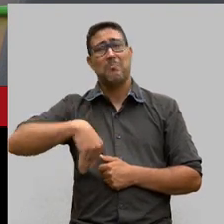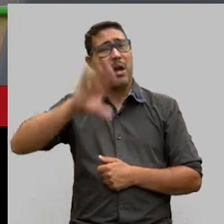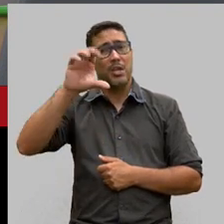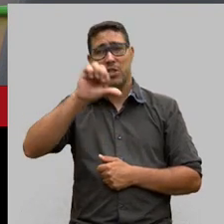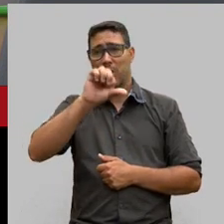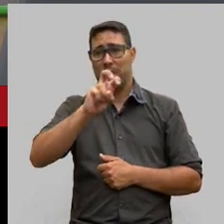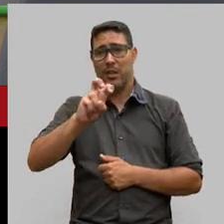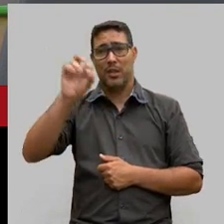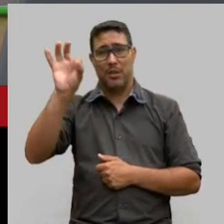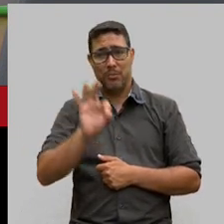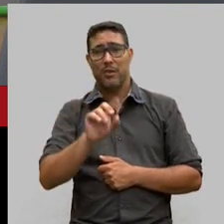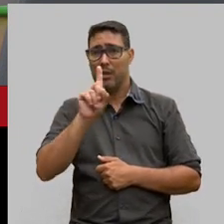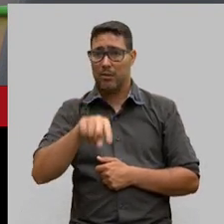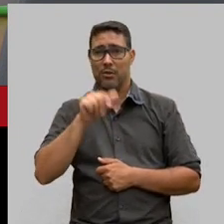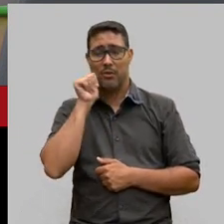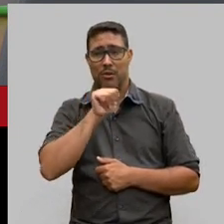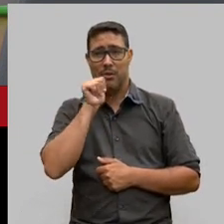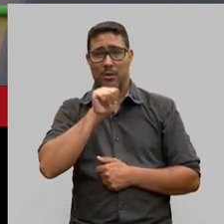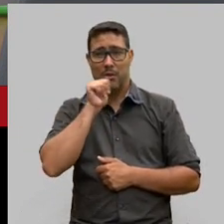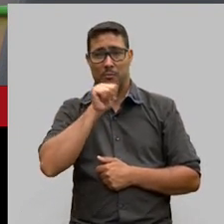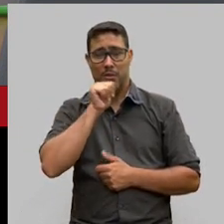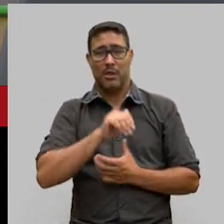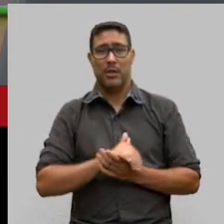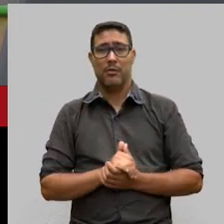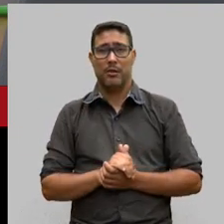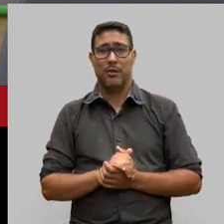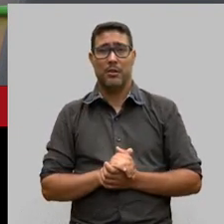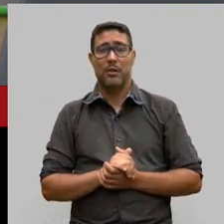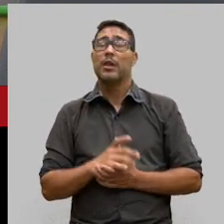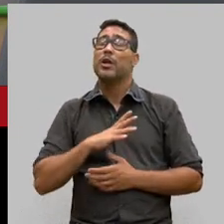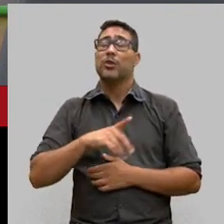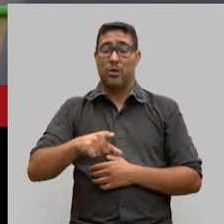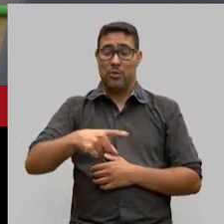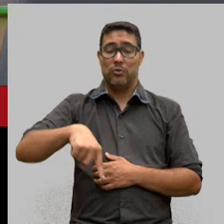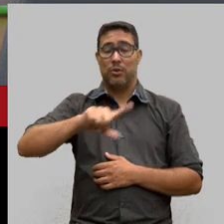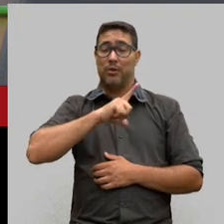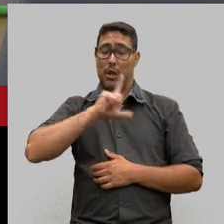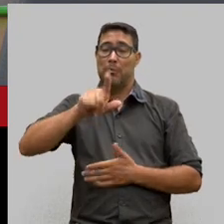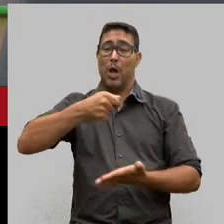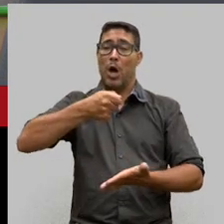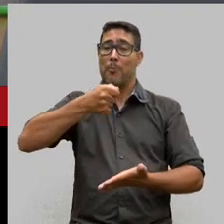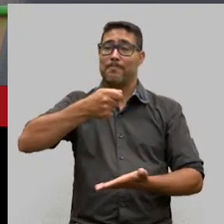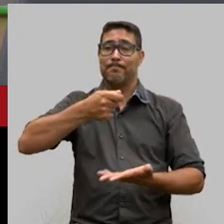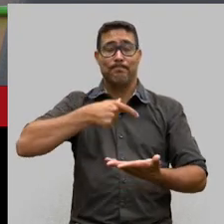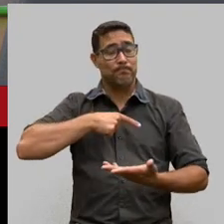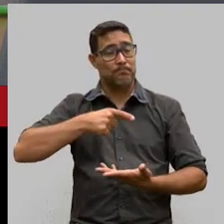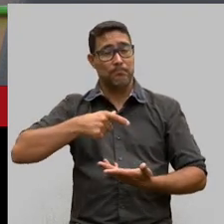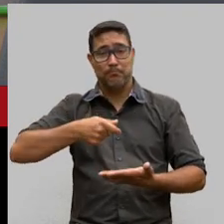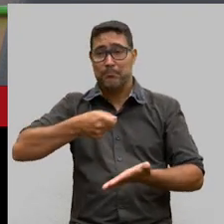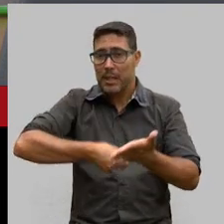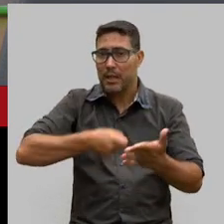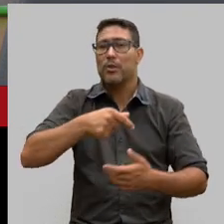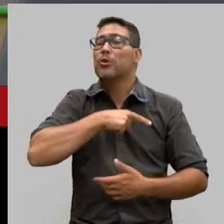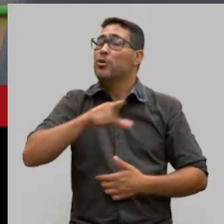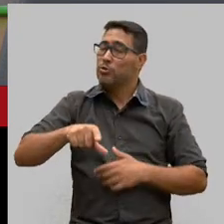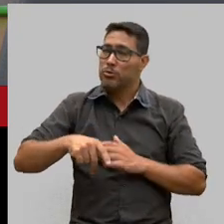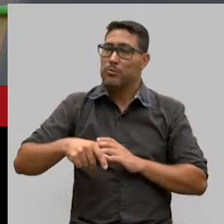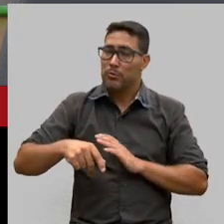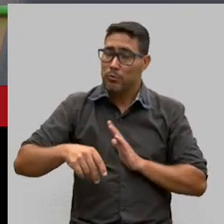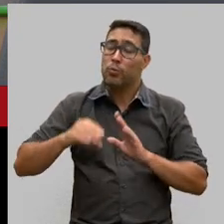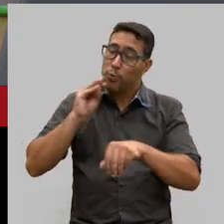São mulheres então nós temos a obrigação de cuidar dessas